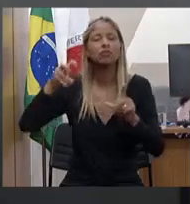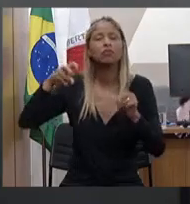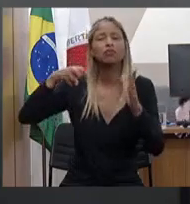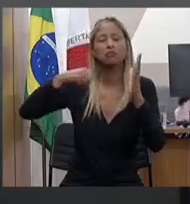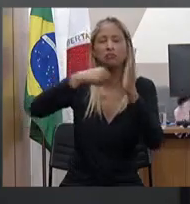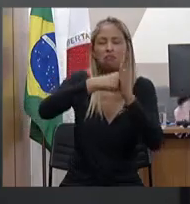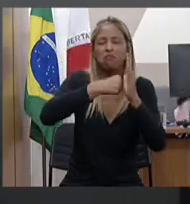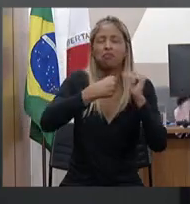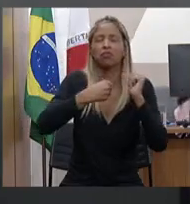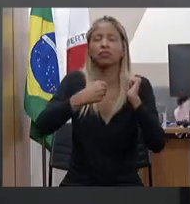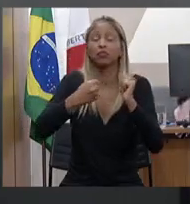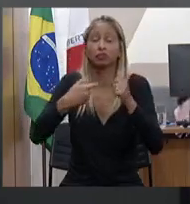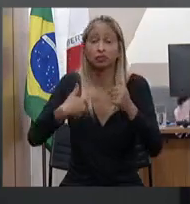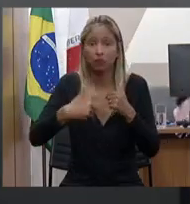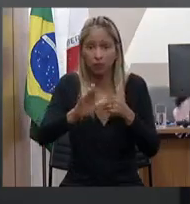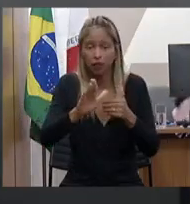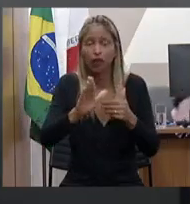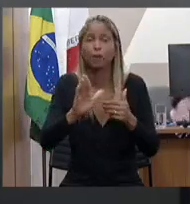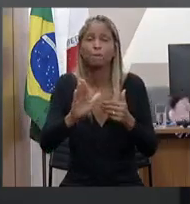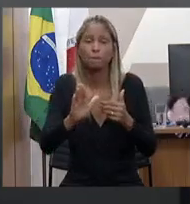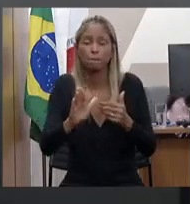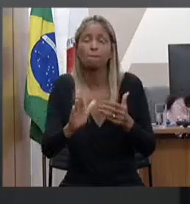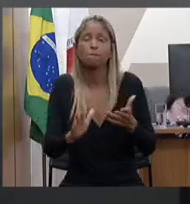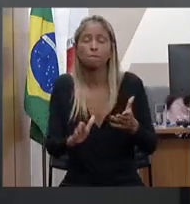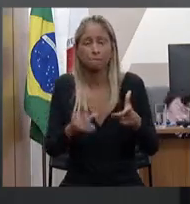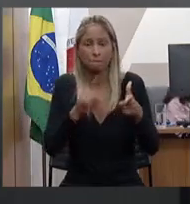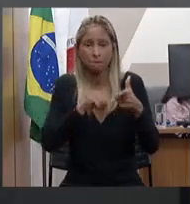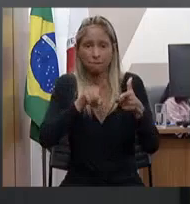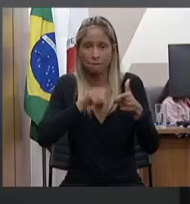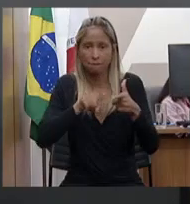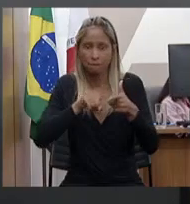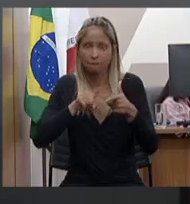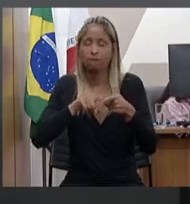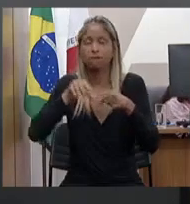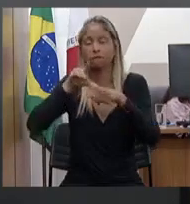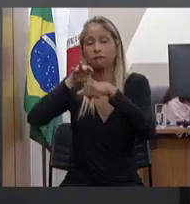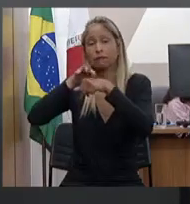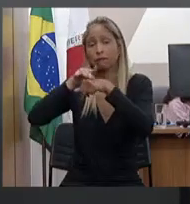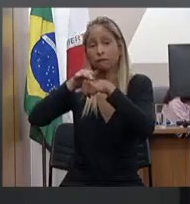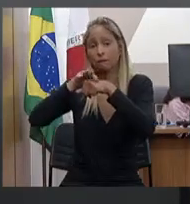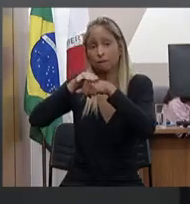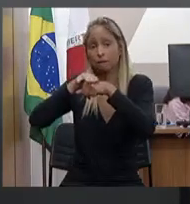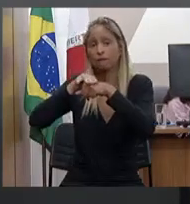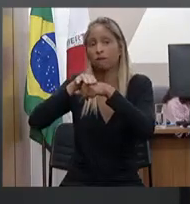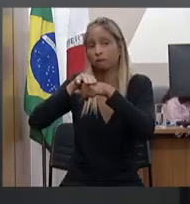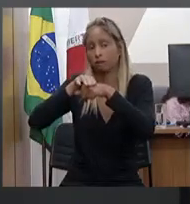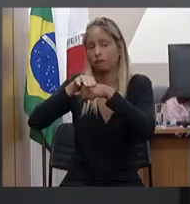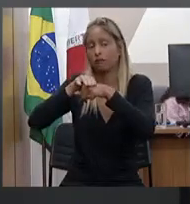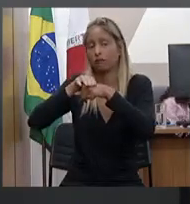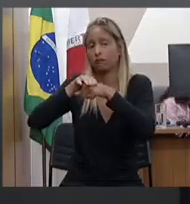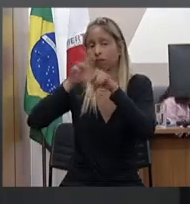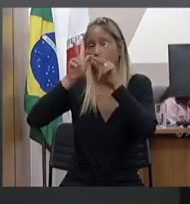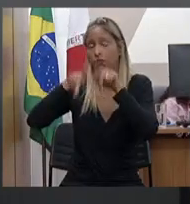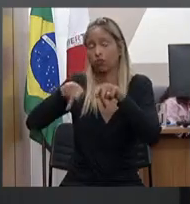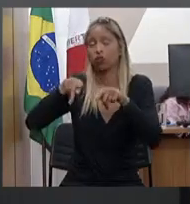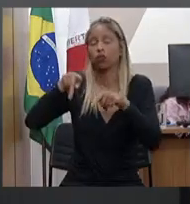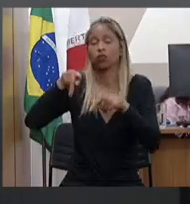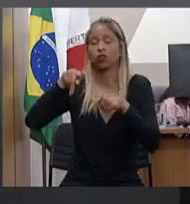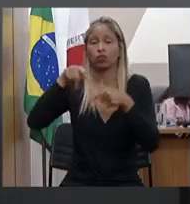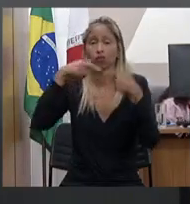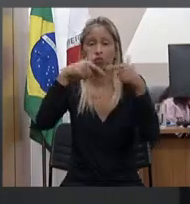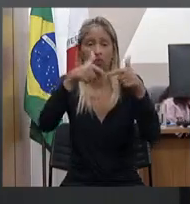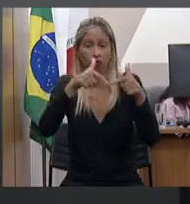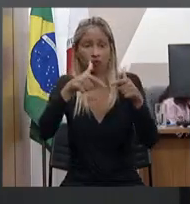é que Vamos enfrentar esse grande problema das doenças trabalhistas das doenças